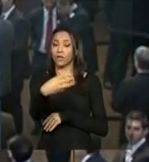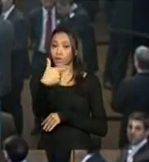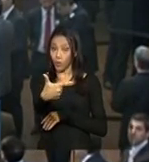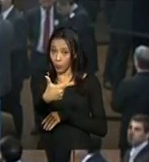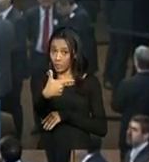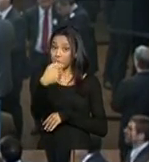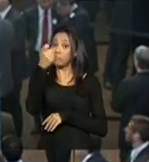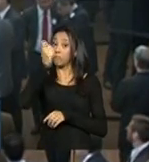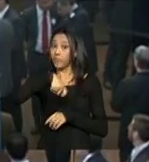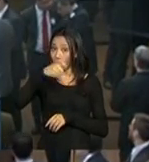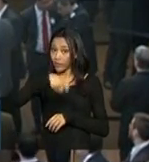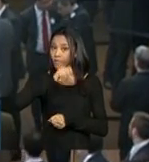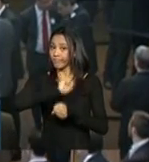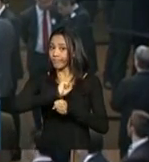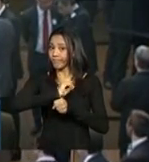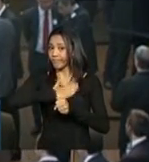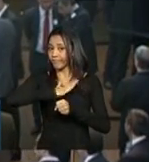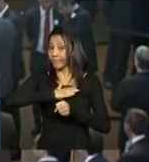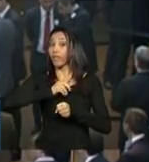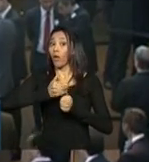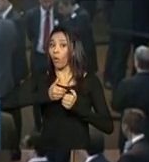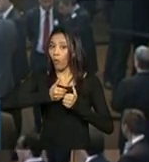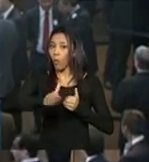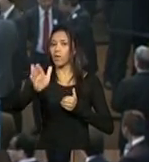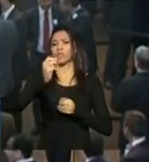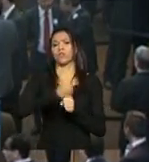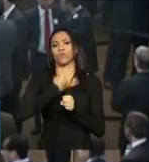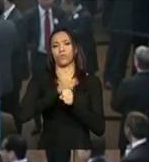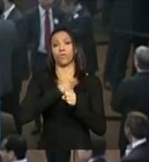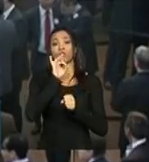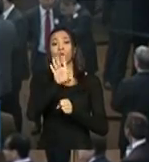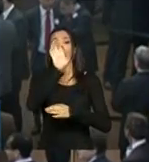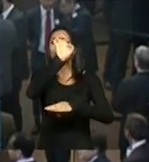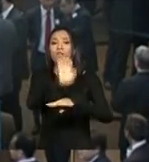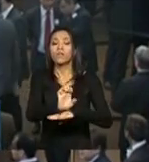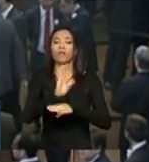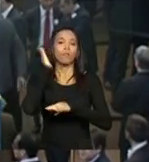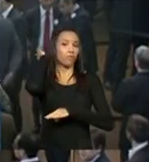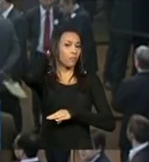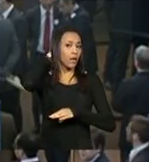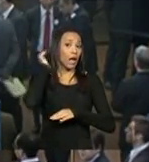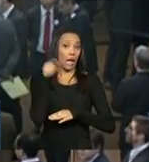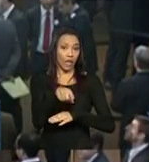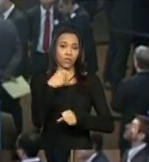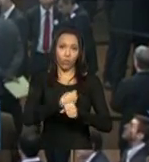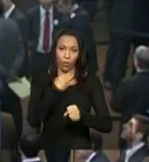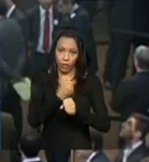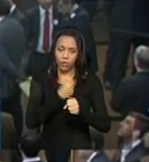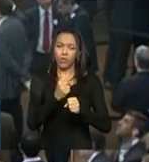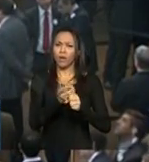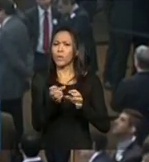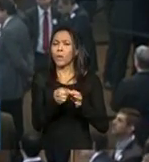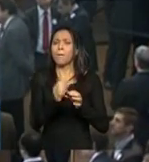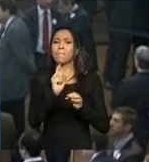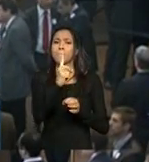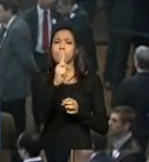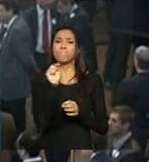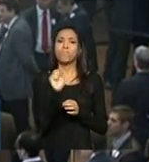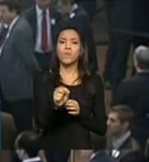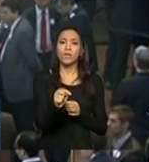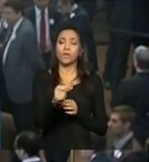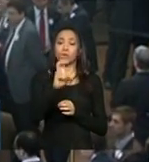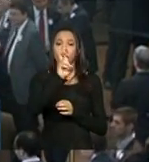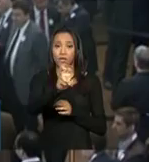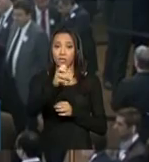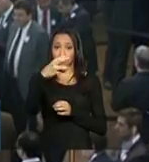para serem construídas e só no estado do Pará essas obras devem gerar